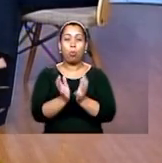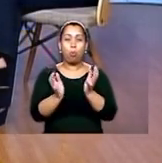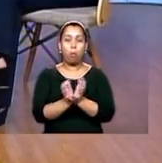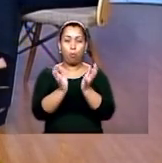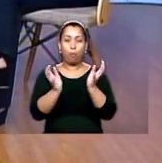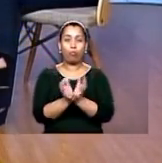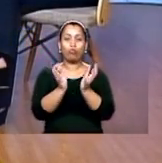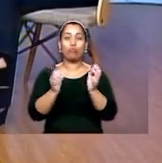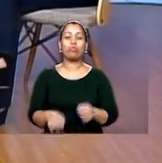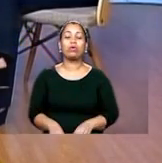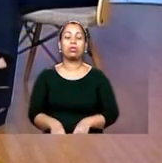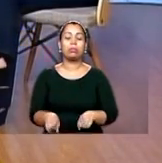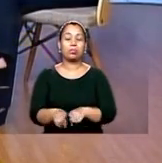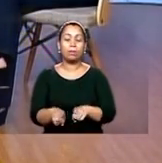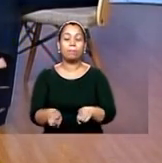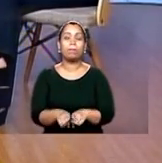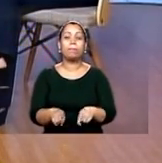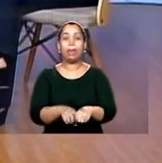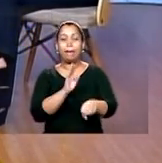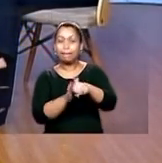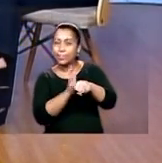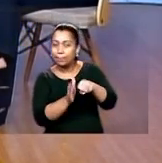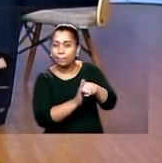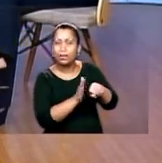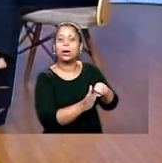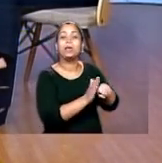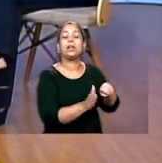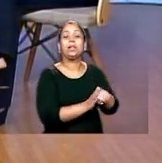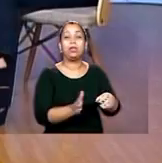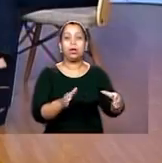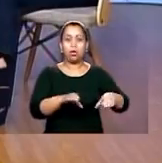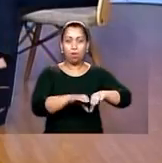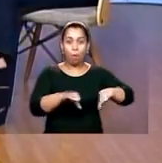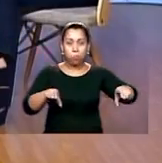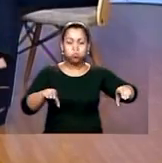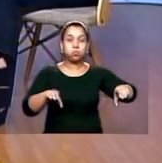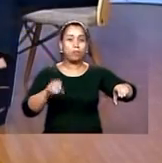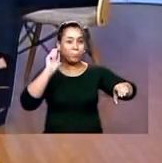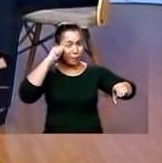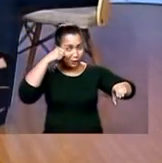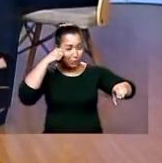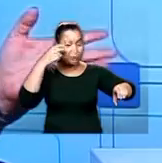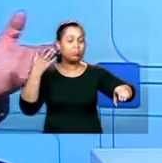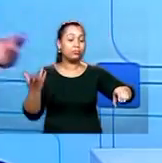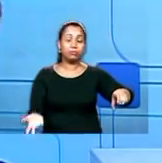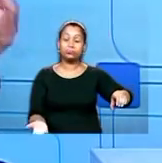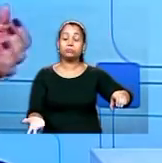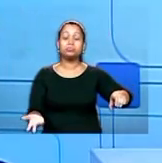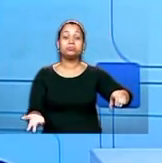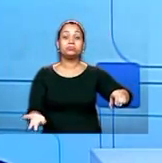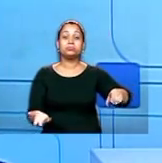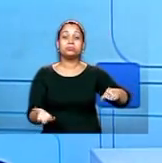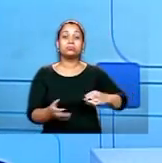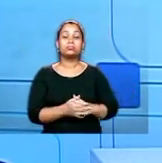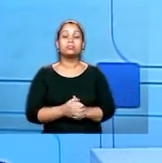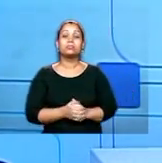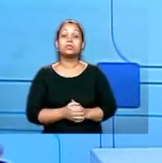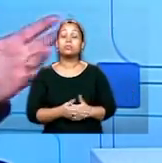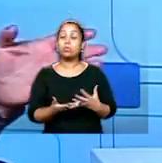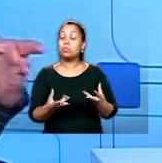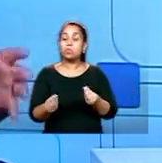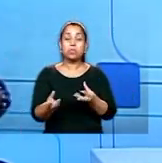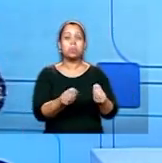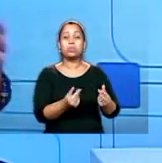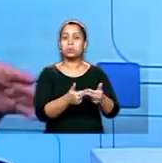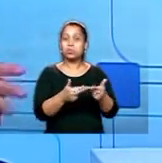Vem, que mais? Abobrinha, pepino. Berinjela, berinjela. a vagem. Então, a entrada é bastante,